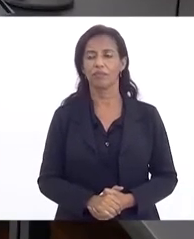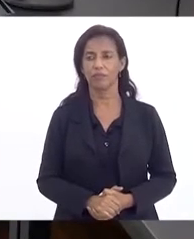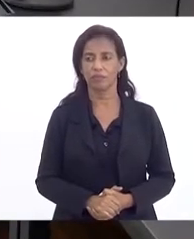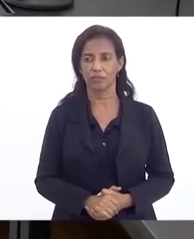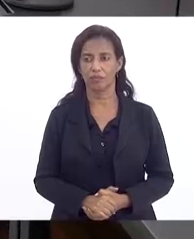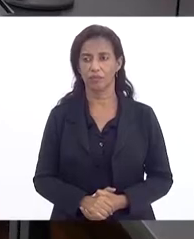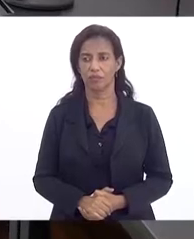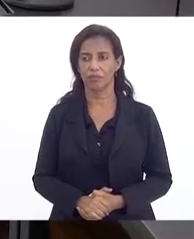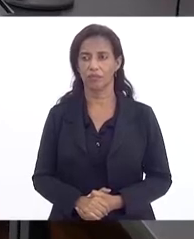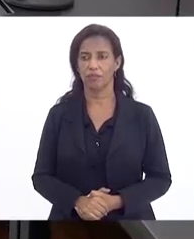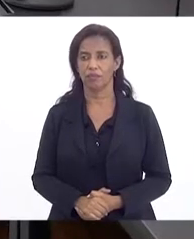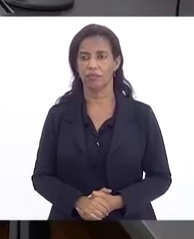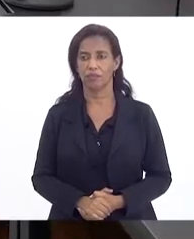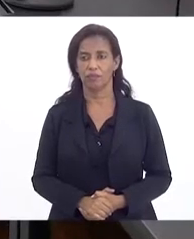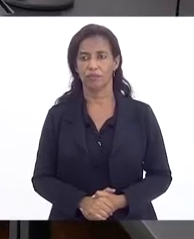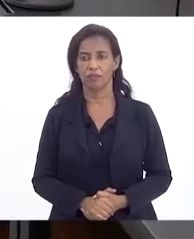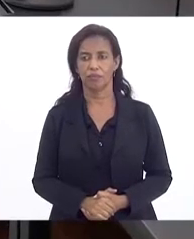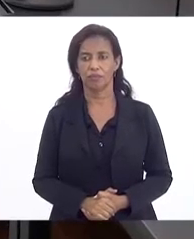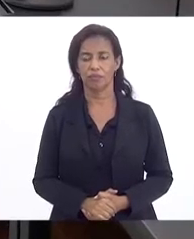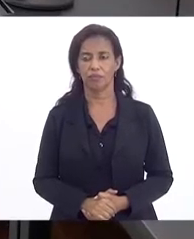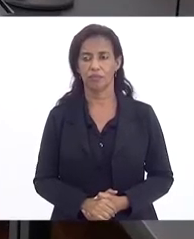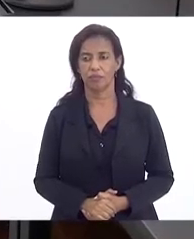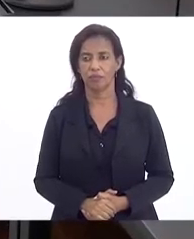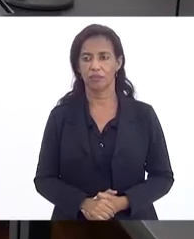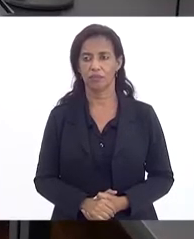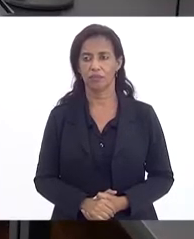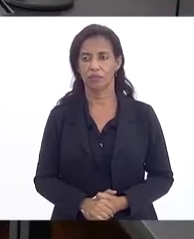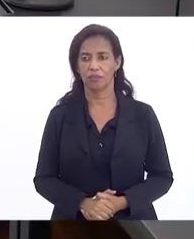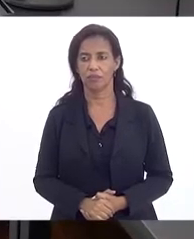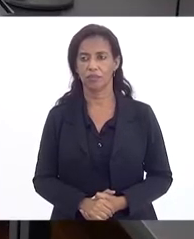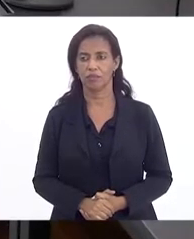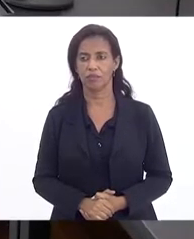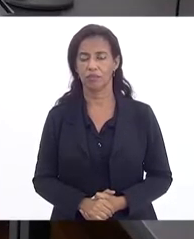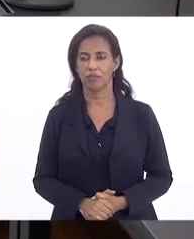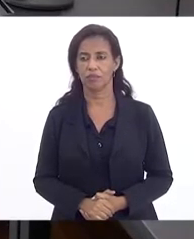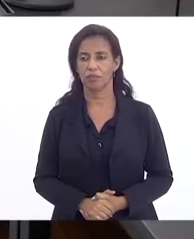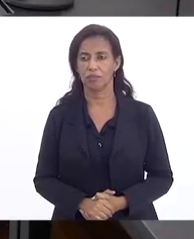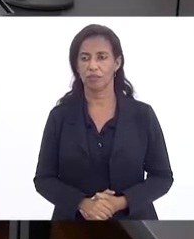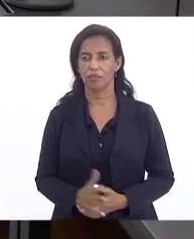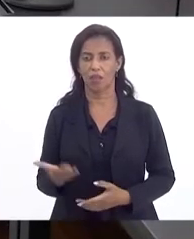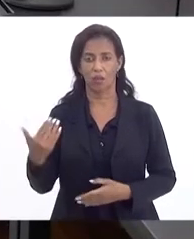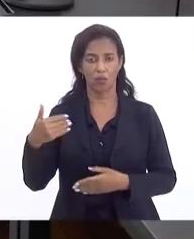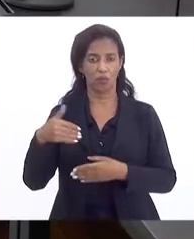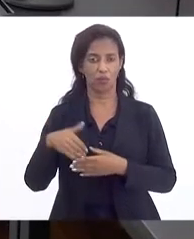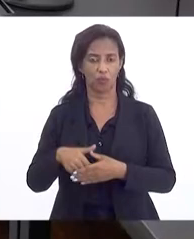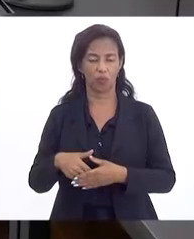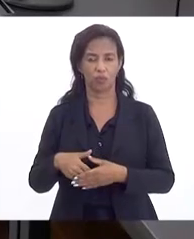2. Isso. Favorável a 1, contrária à modificativa 2, este é o voto.